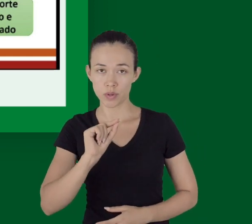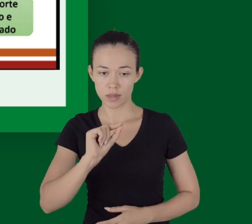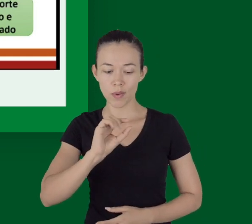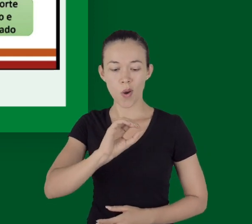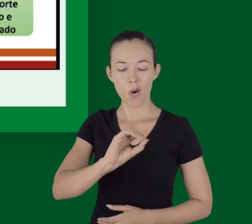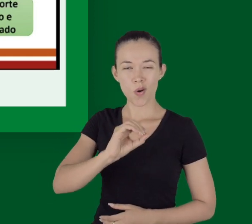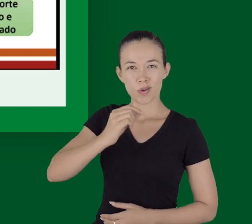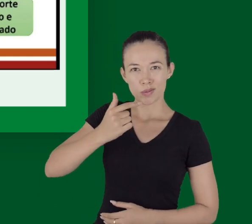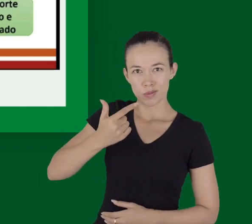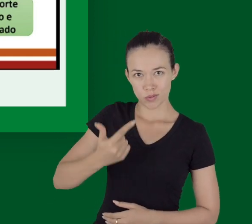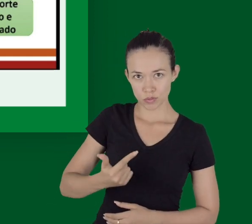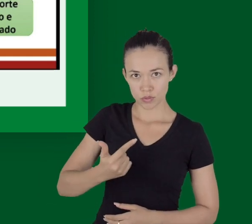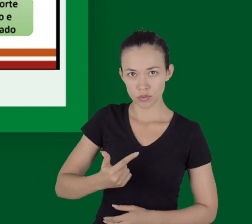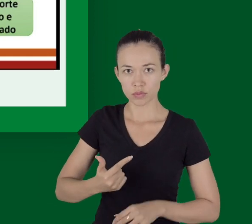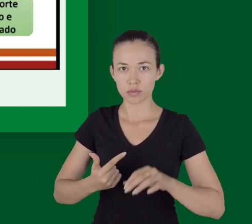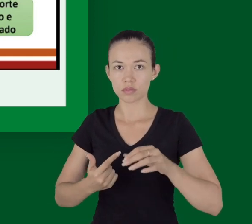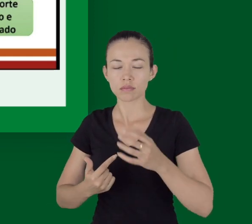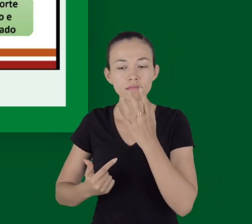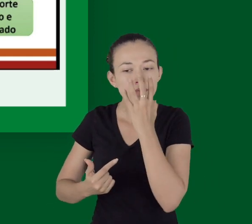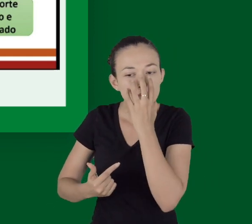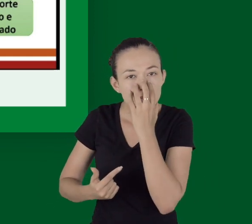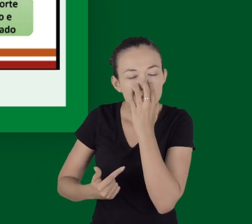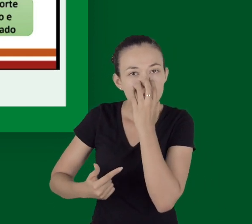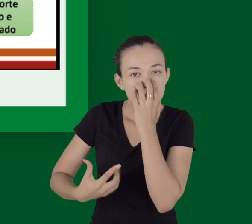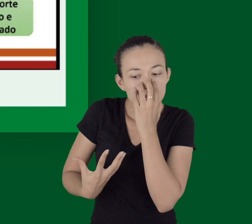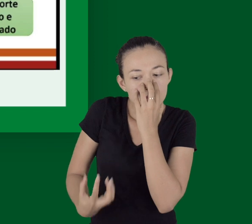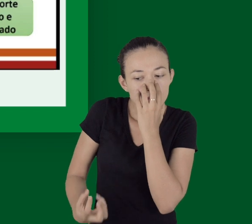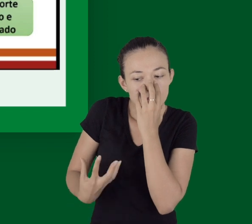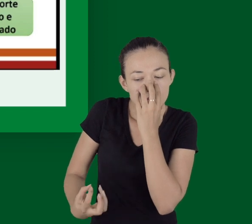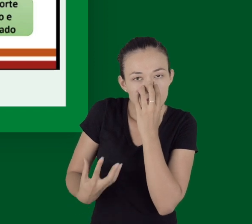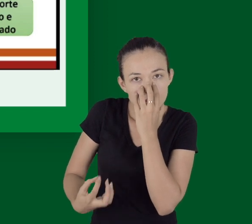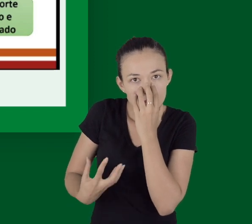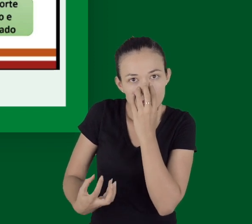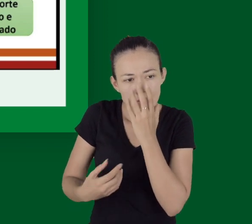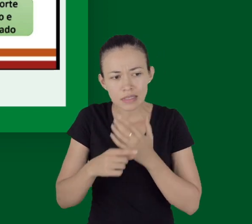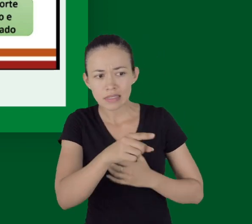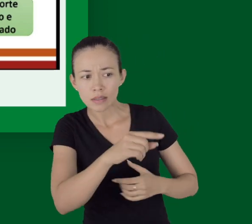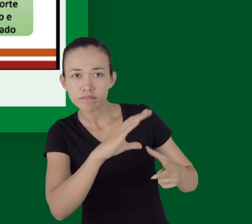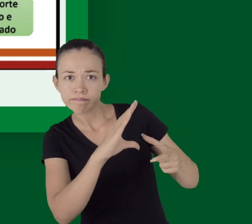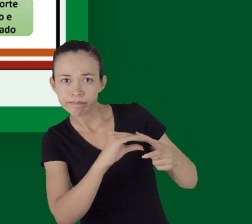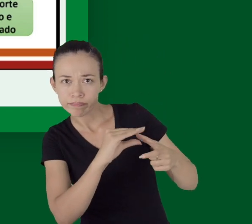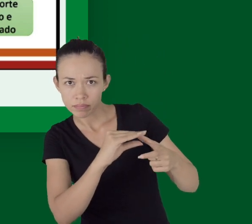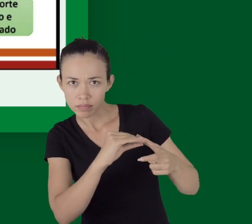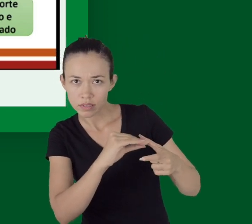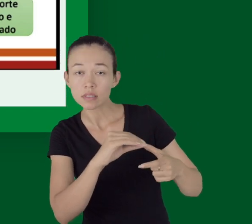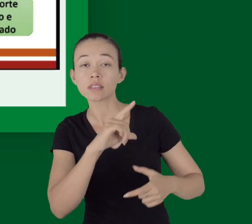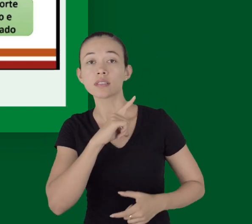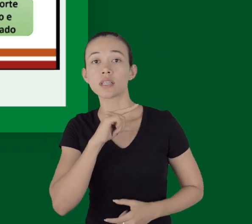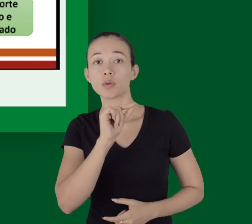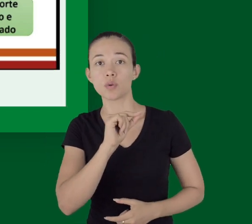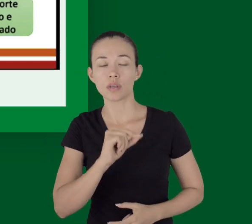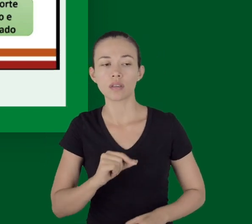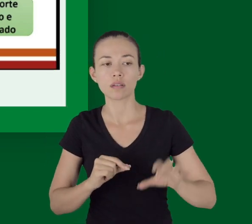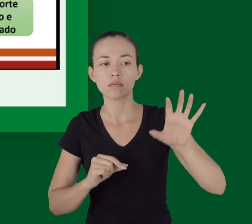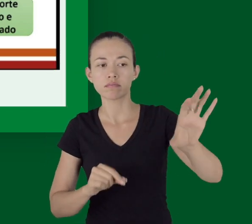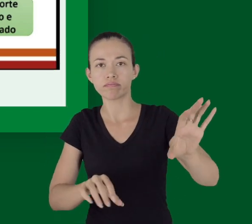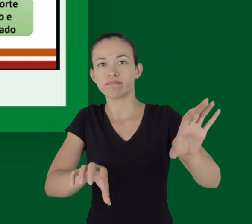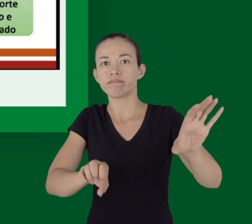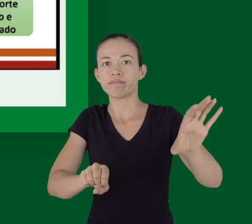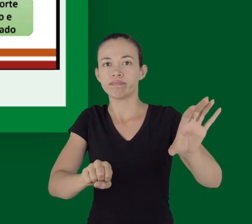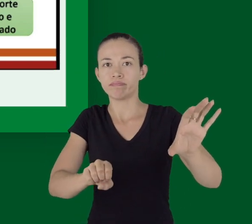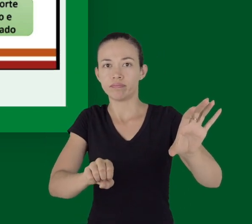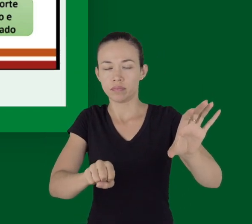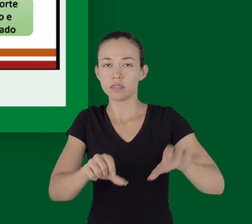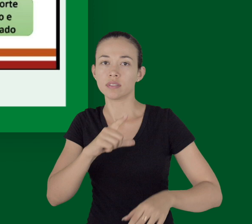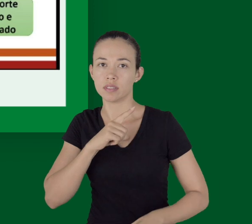O2 por dispositivo de máscara não reinalante, eu tenho uma opção de ventilação por bolsa válvula máscara